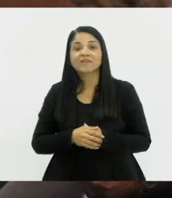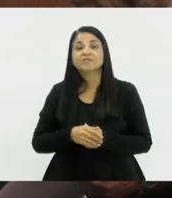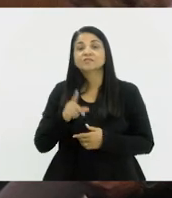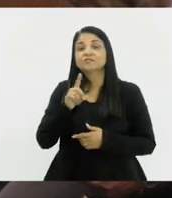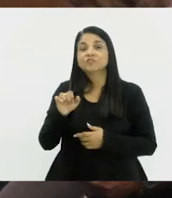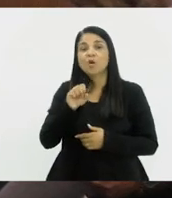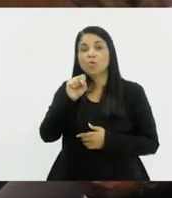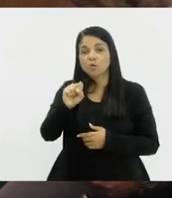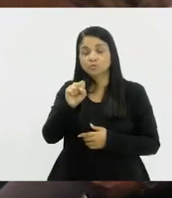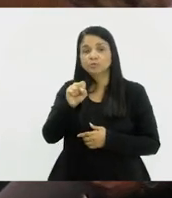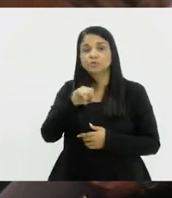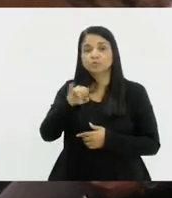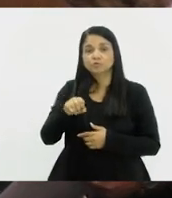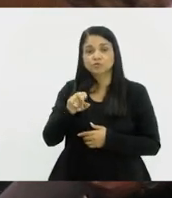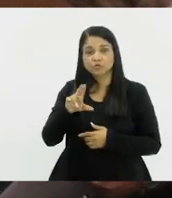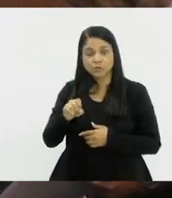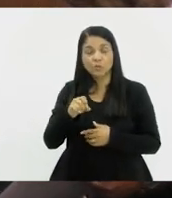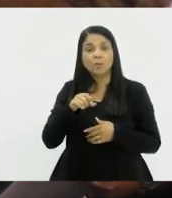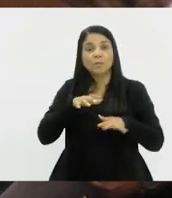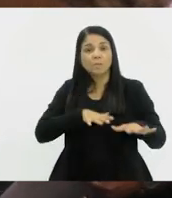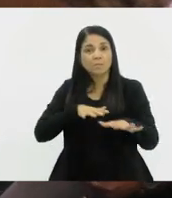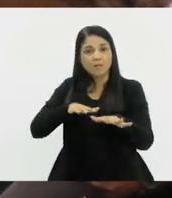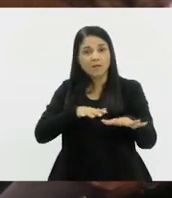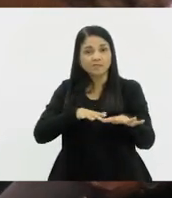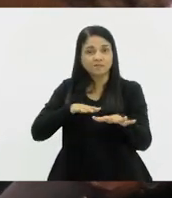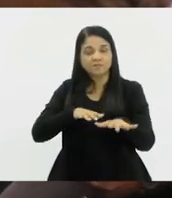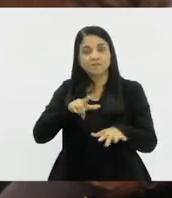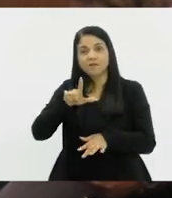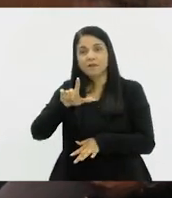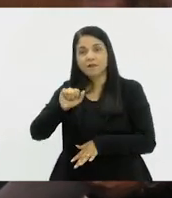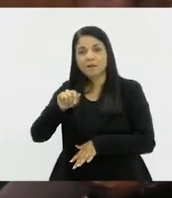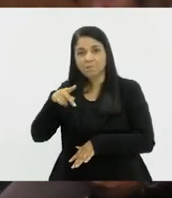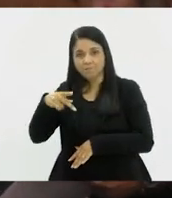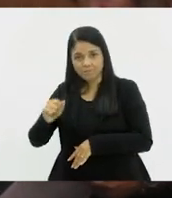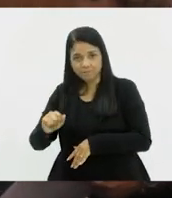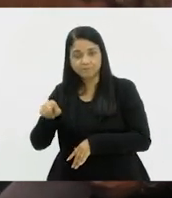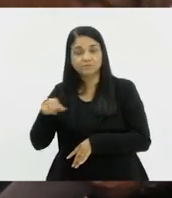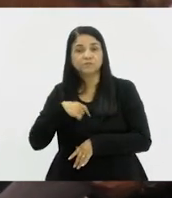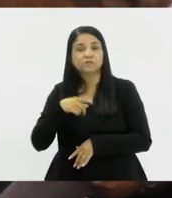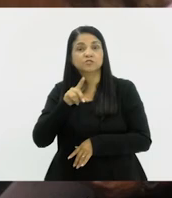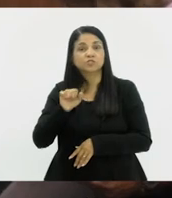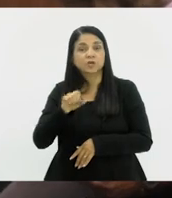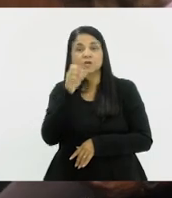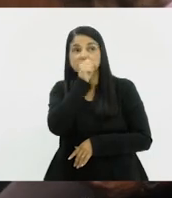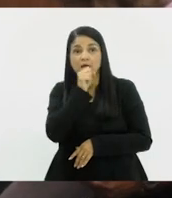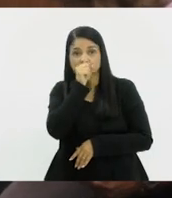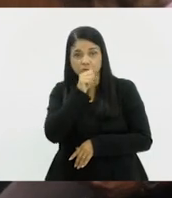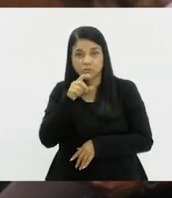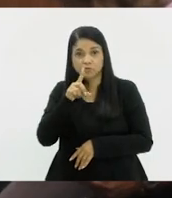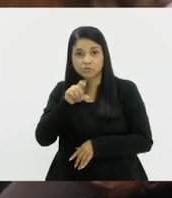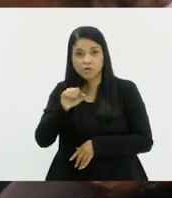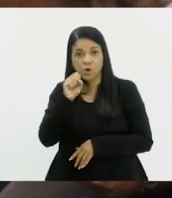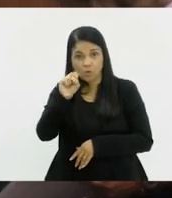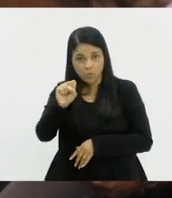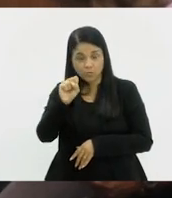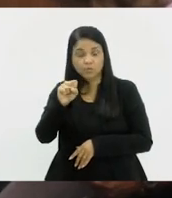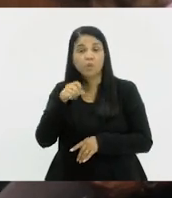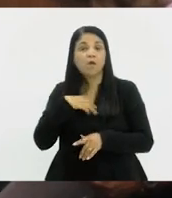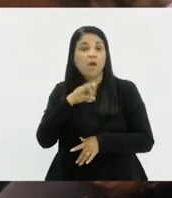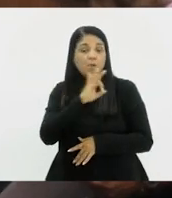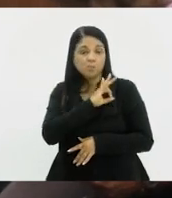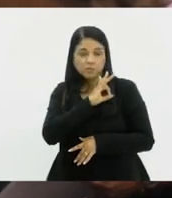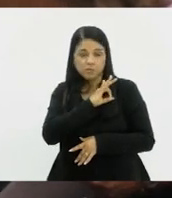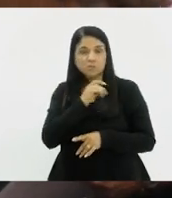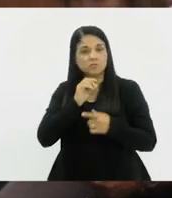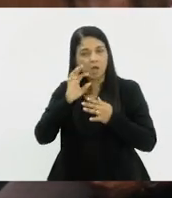marcha da maconha da Lapa que vai ser no sábado então no dia 8 de Junho já tá autorizada inclusive pela polícia militar pela gloriosa Polícia